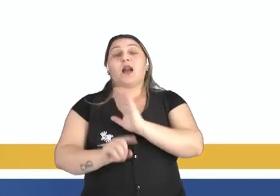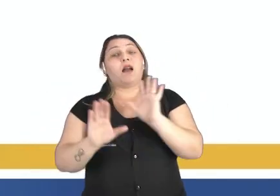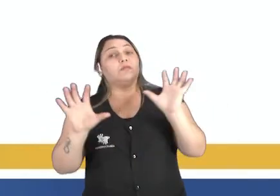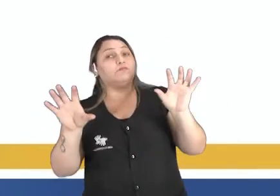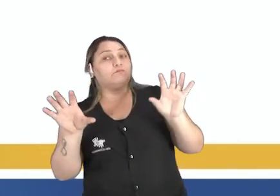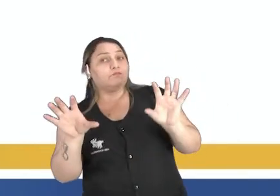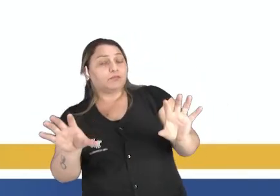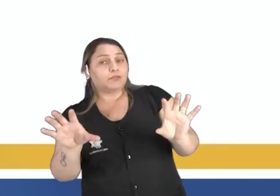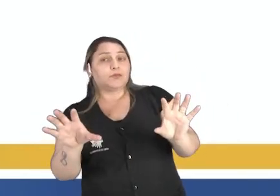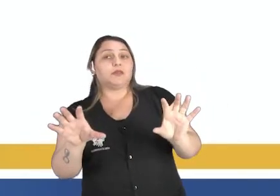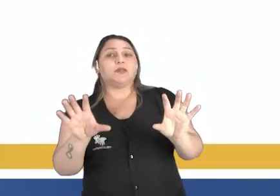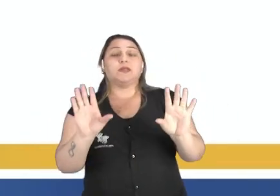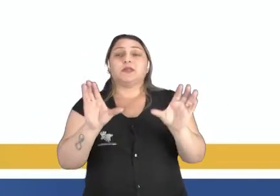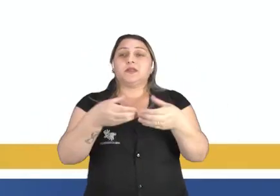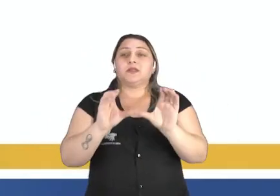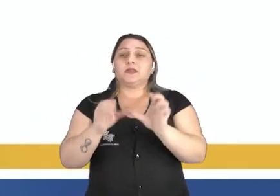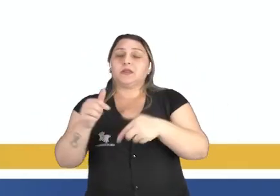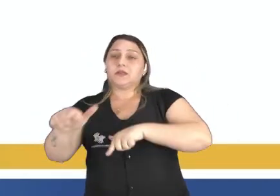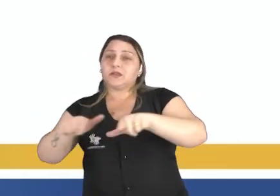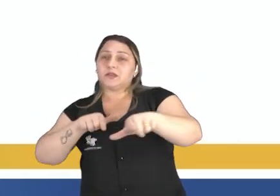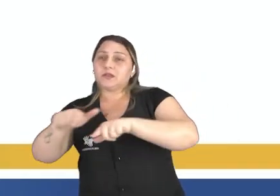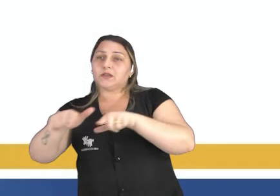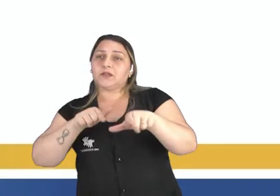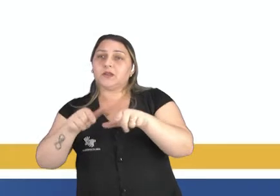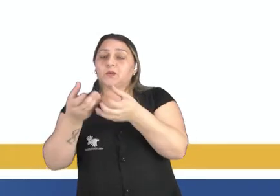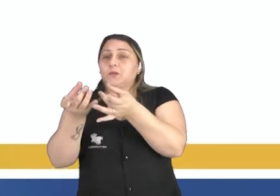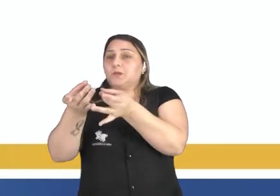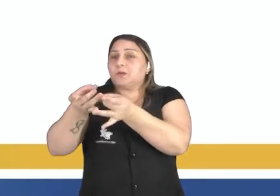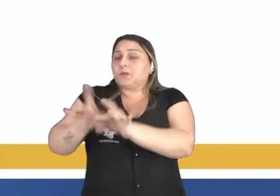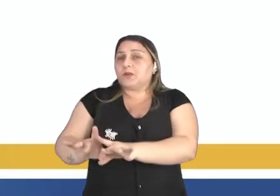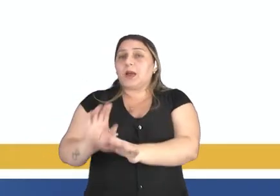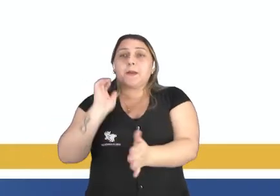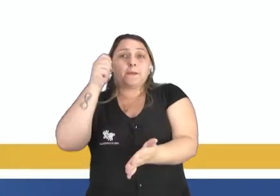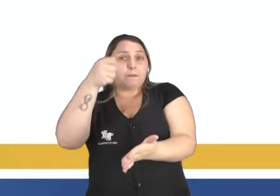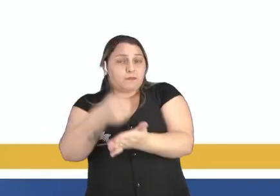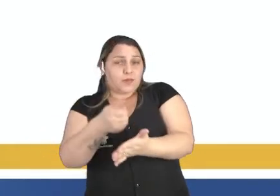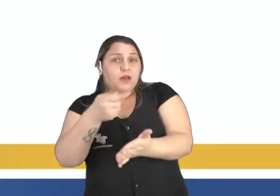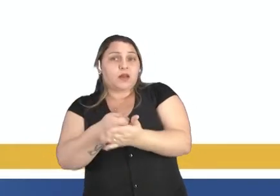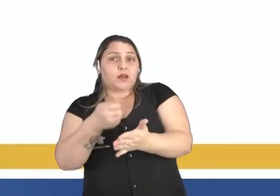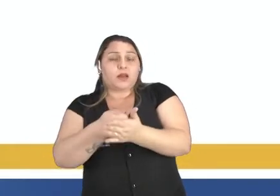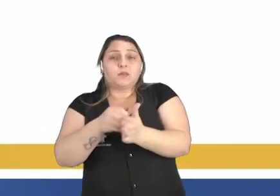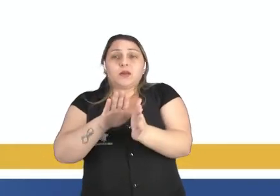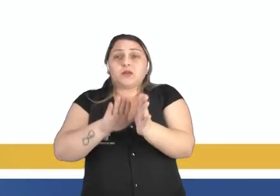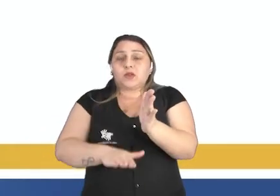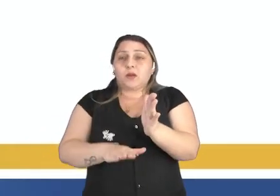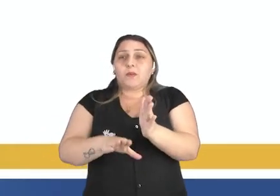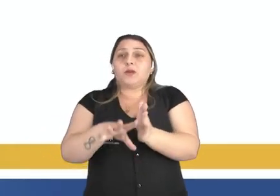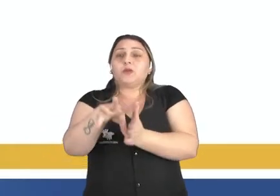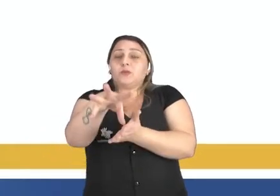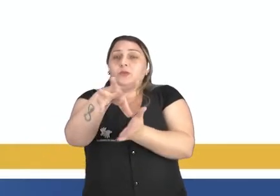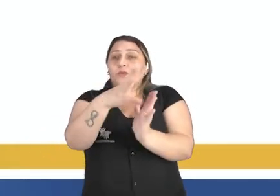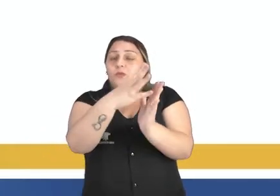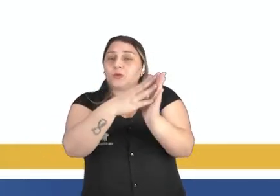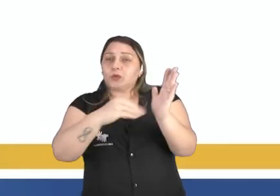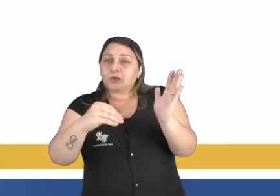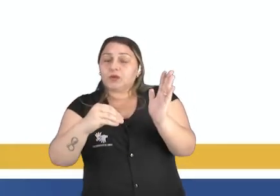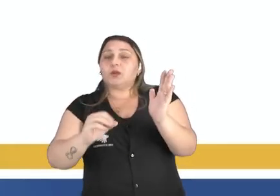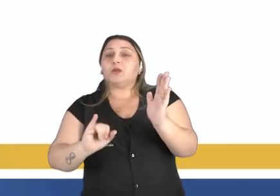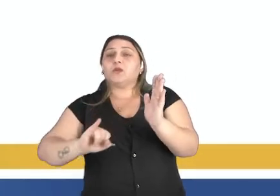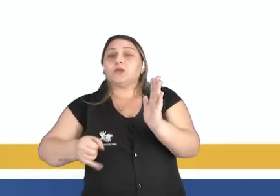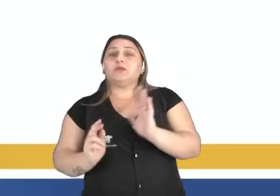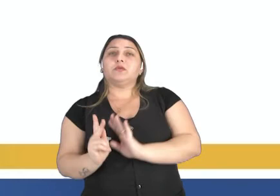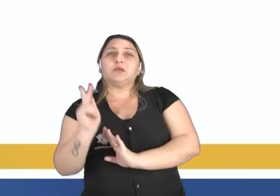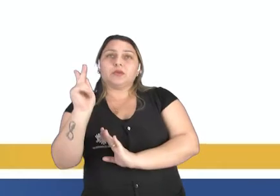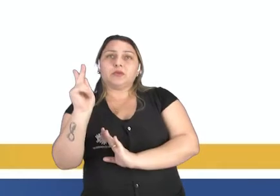Dessa vez, as classes trabalhadoras se recusaram a pagar o pato pelas sobras do modelo econômico